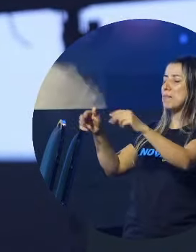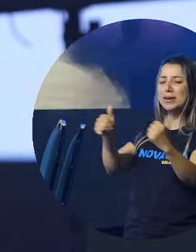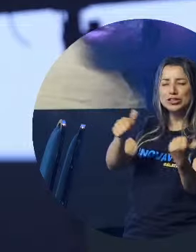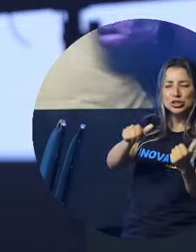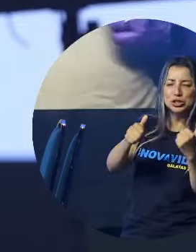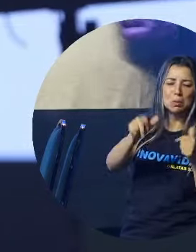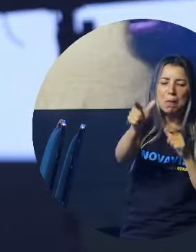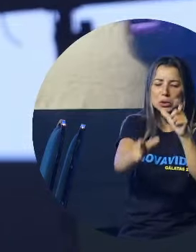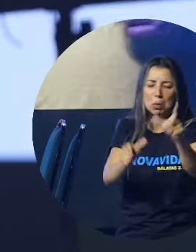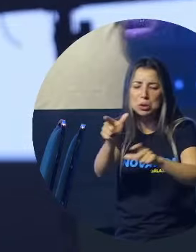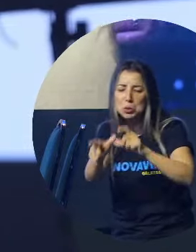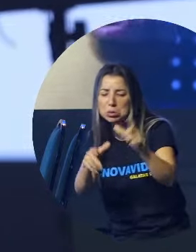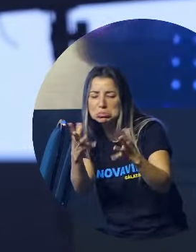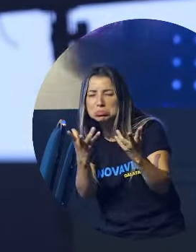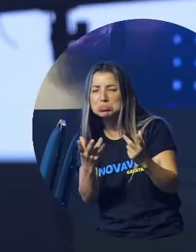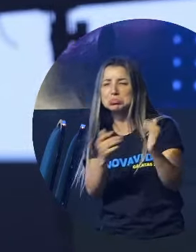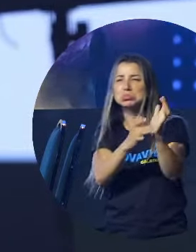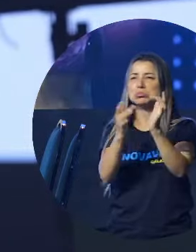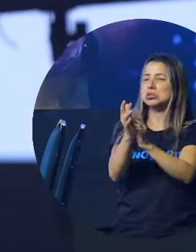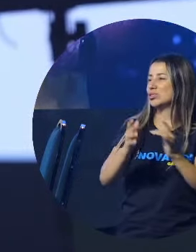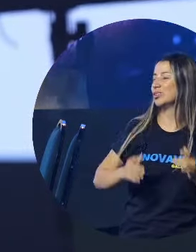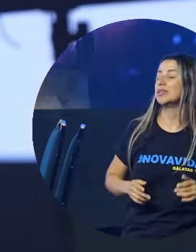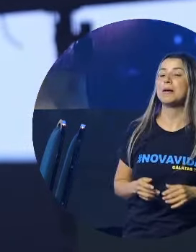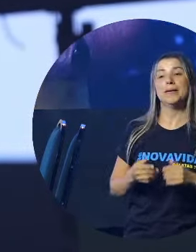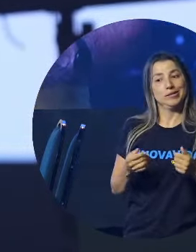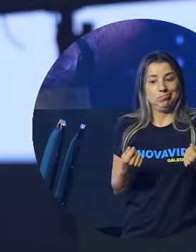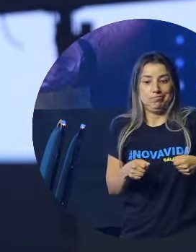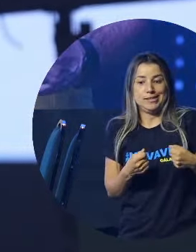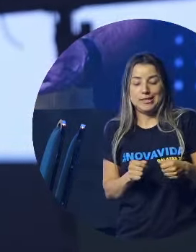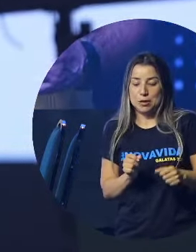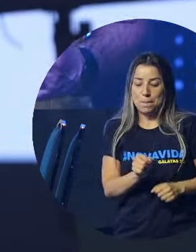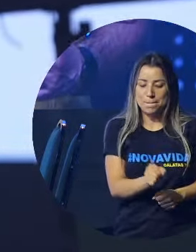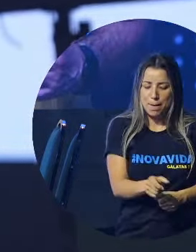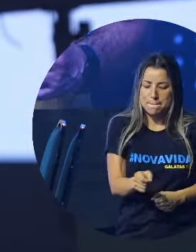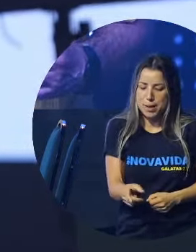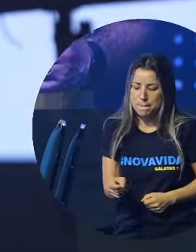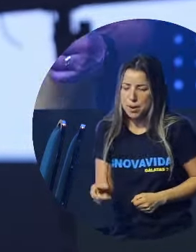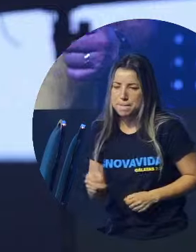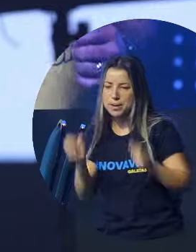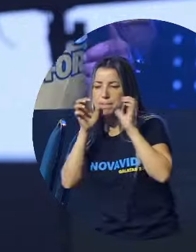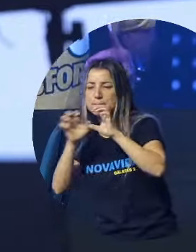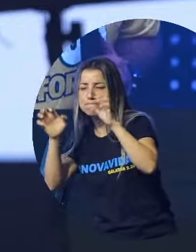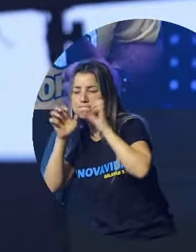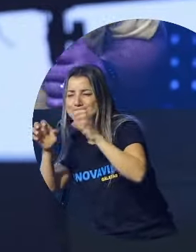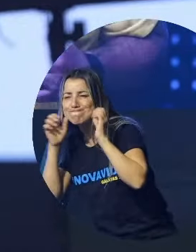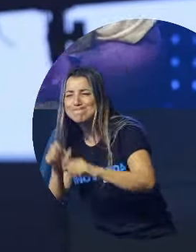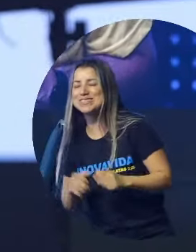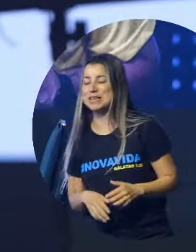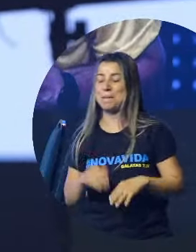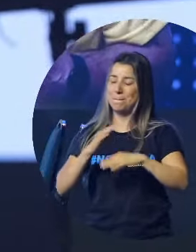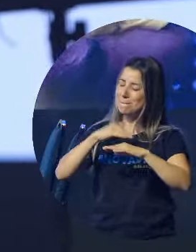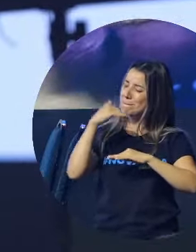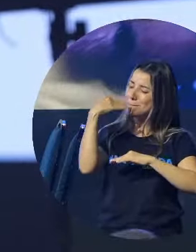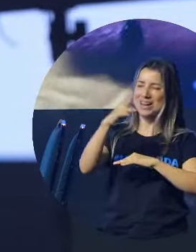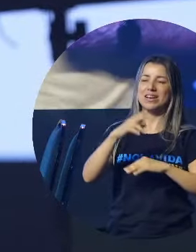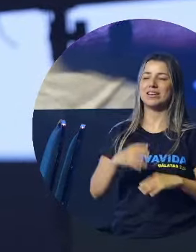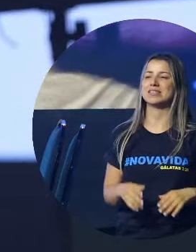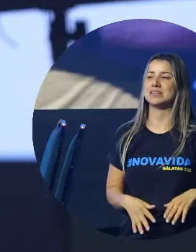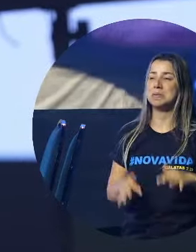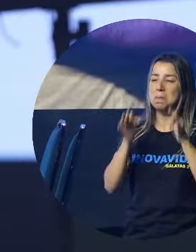Deus. Mas para isso tem que semear em abundância, tem que trabalhar, tem que orar mais, tem que pregar mais, tem que